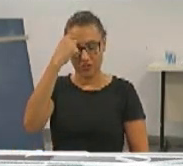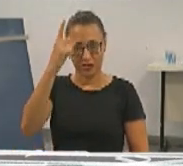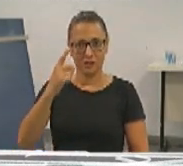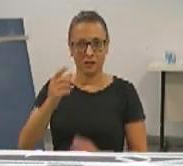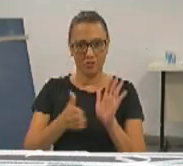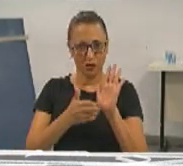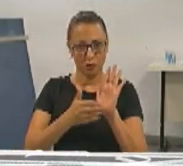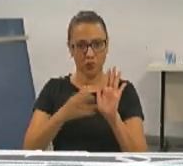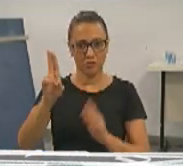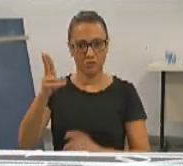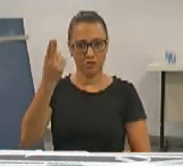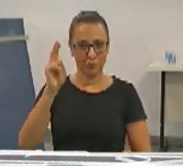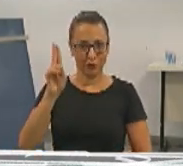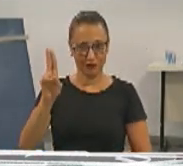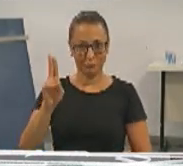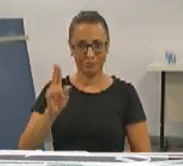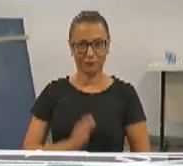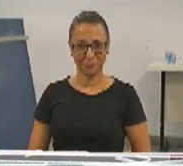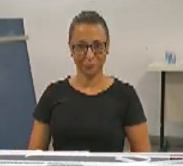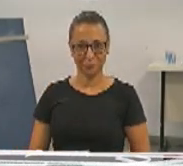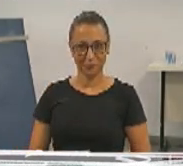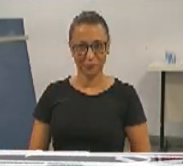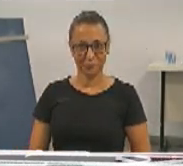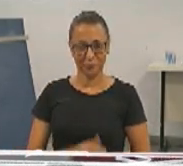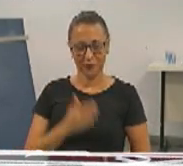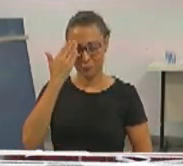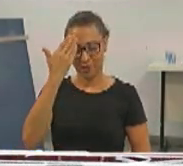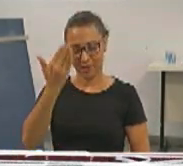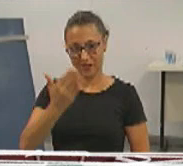HU. Eu percebi. Obrigado pela educação.